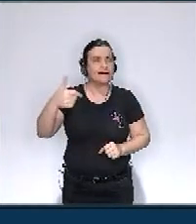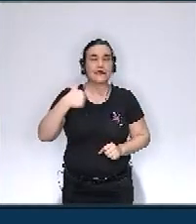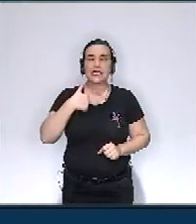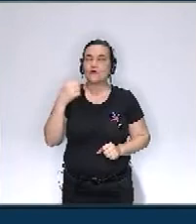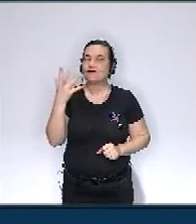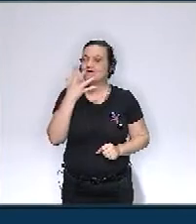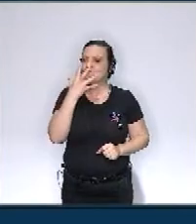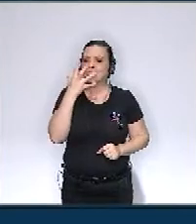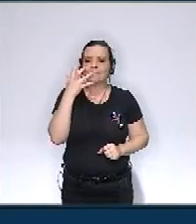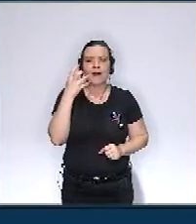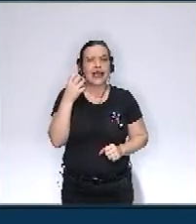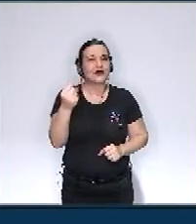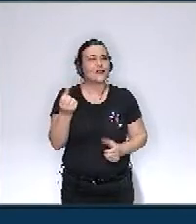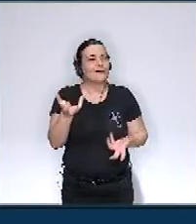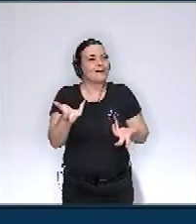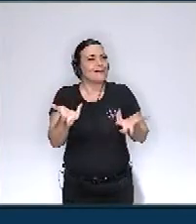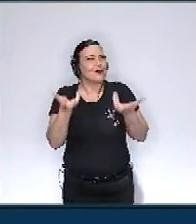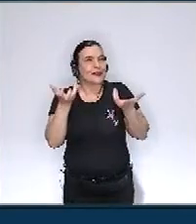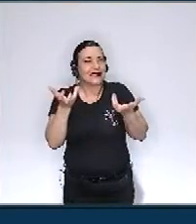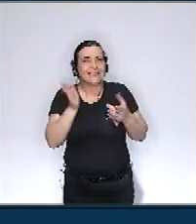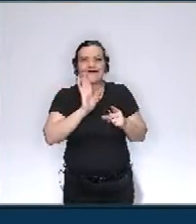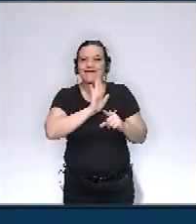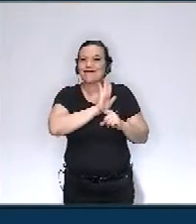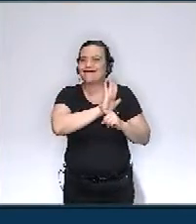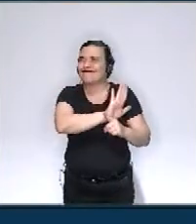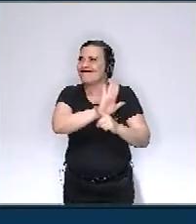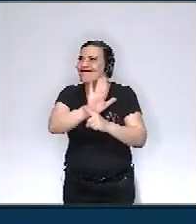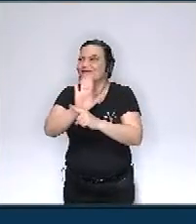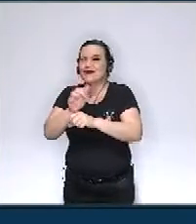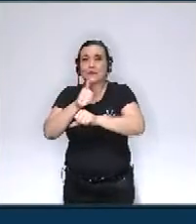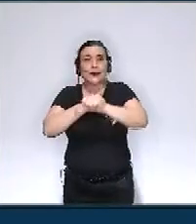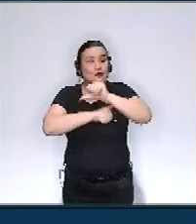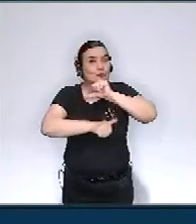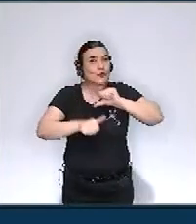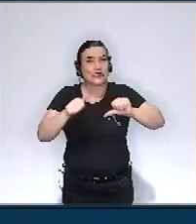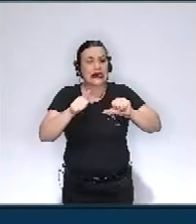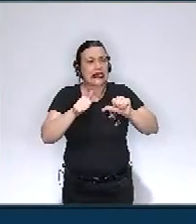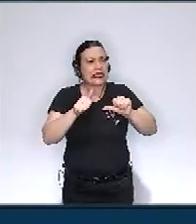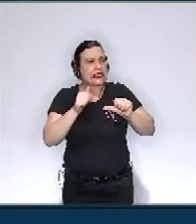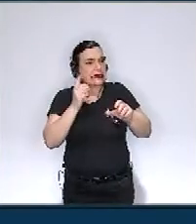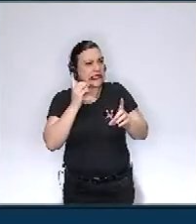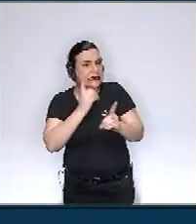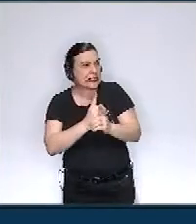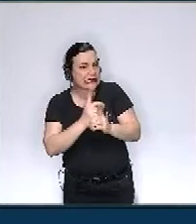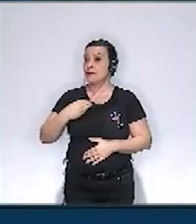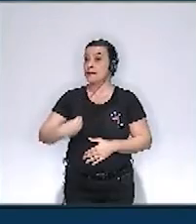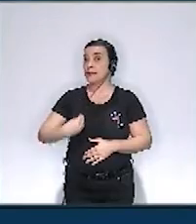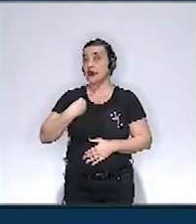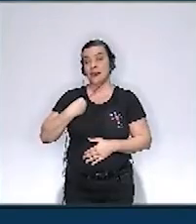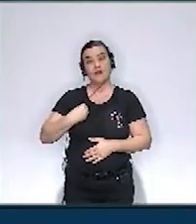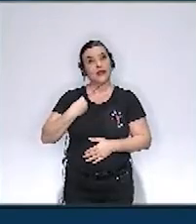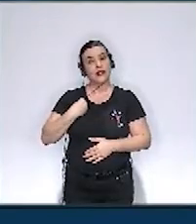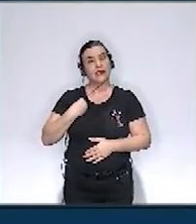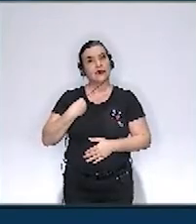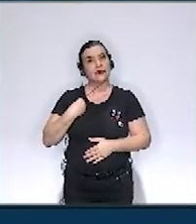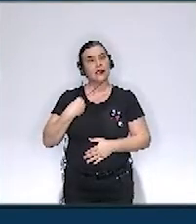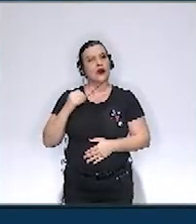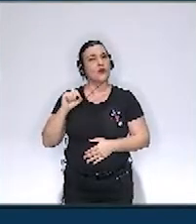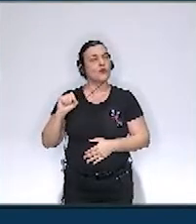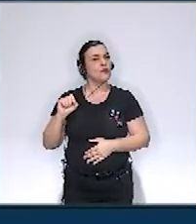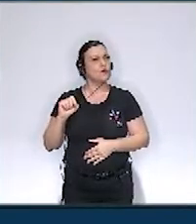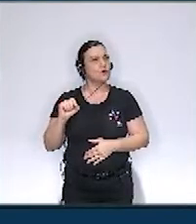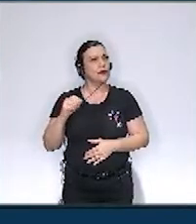difference, to change things that I felt were wrong, and to be able to help in some way or the other. Quando eu deixei